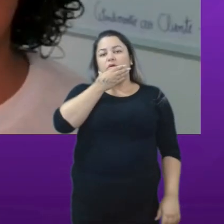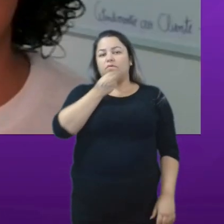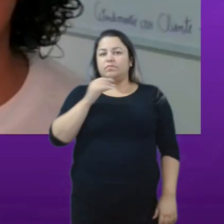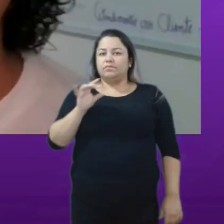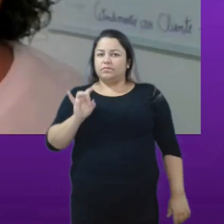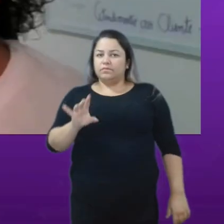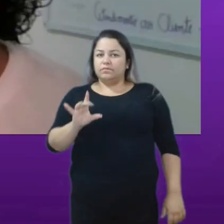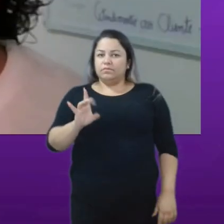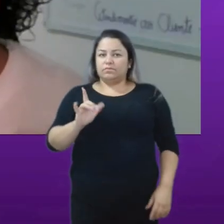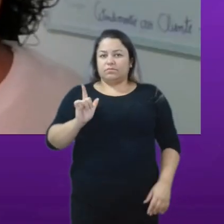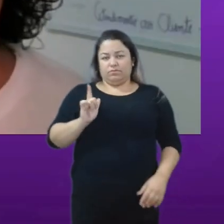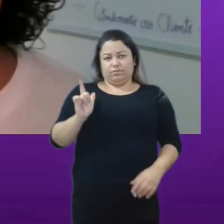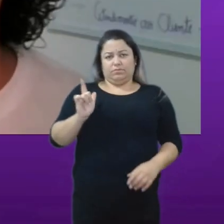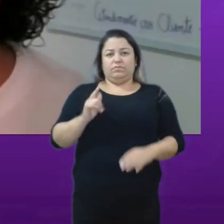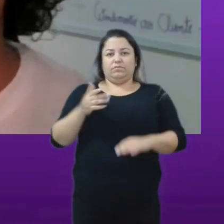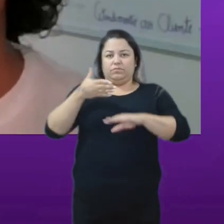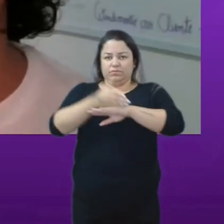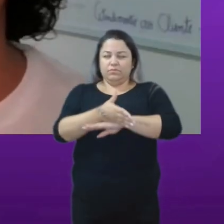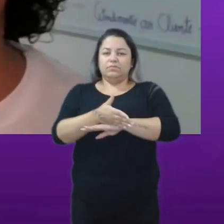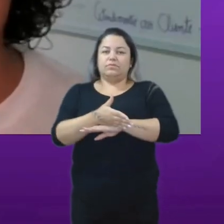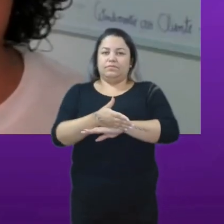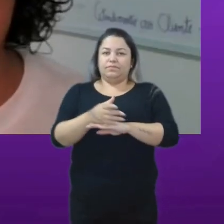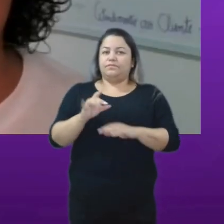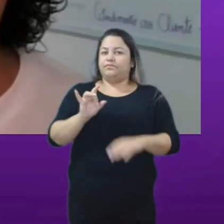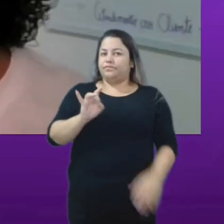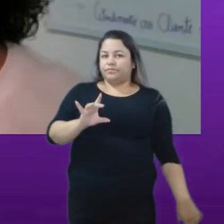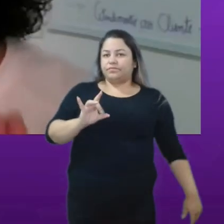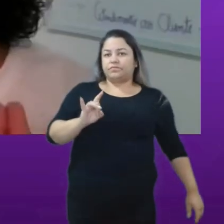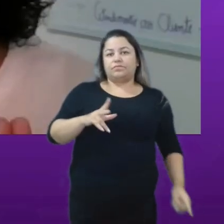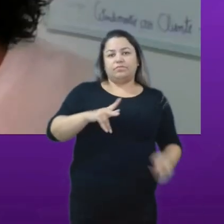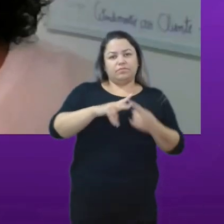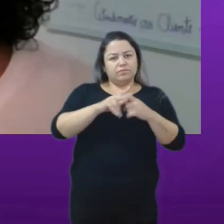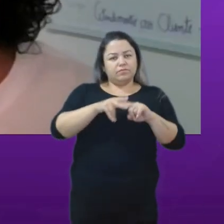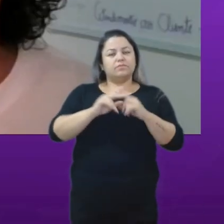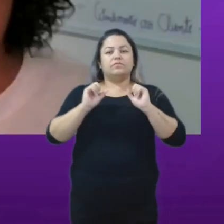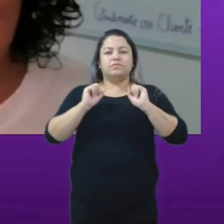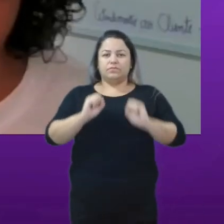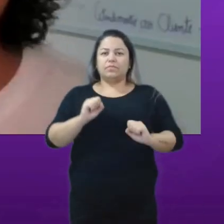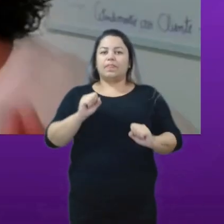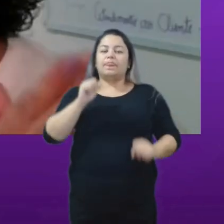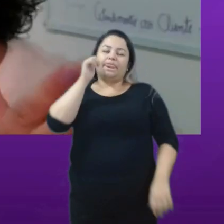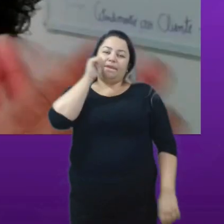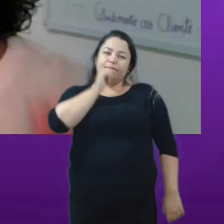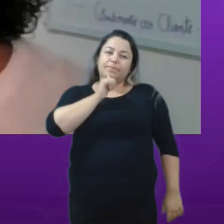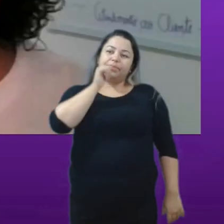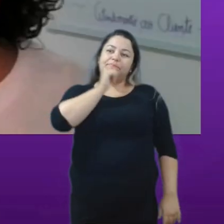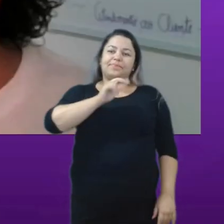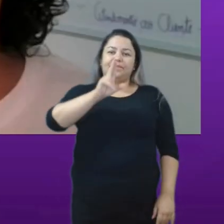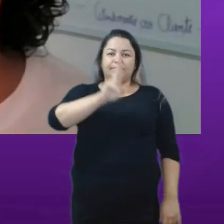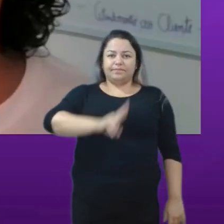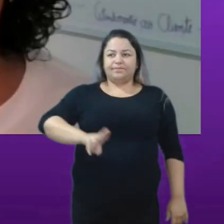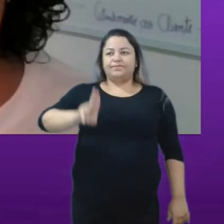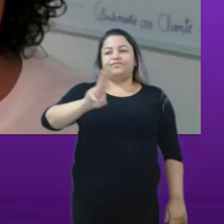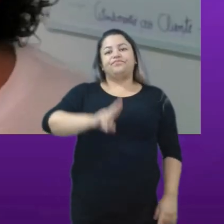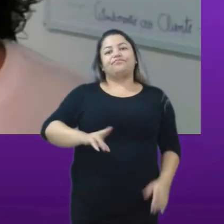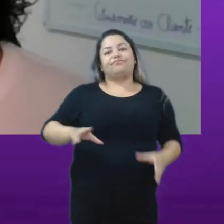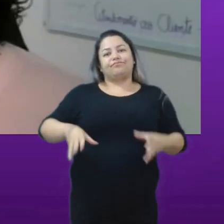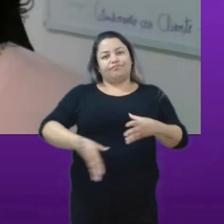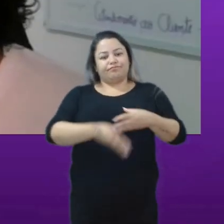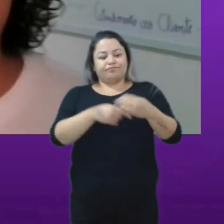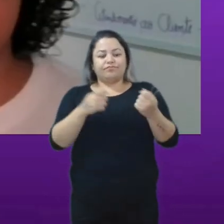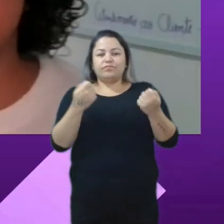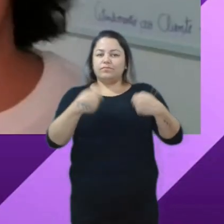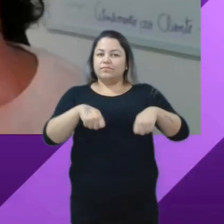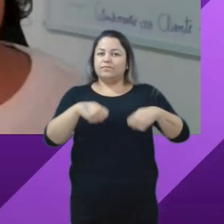essas ferramentas, e a gente pode levar ela para o universo feminino, e a gente deve levar, a gente precisa ocupar esse